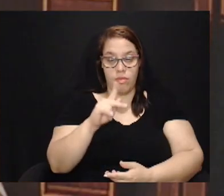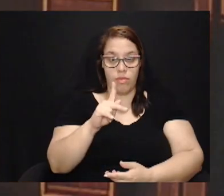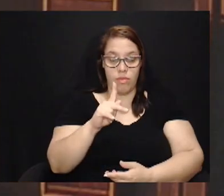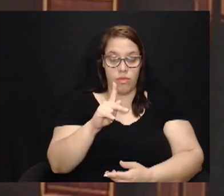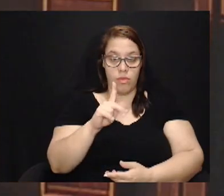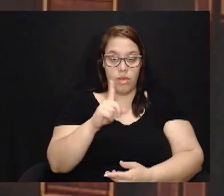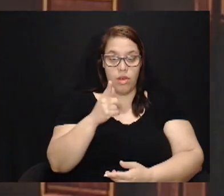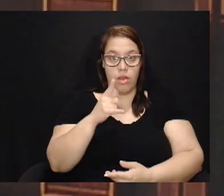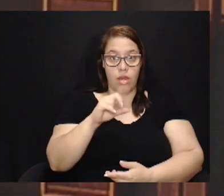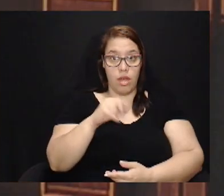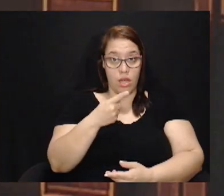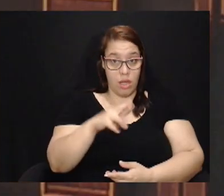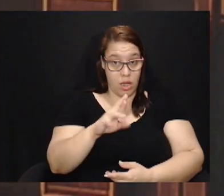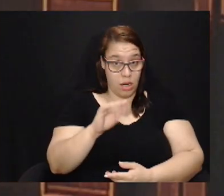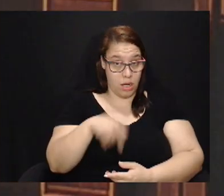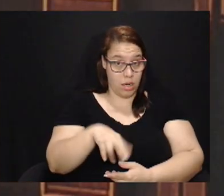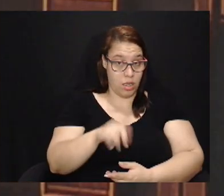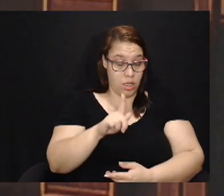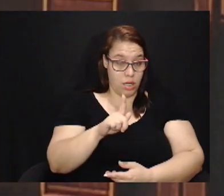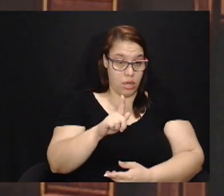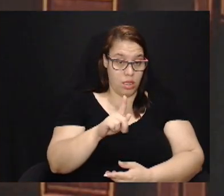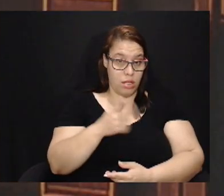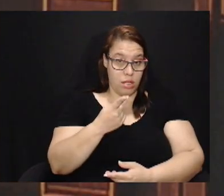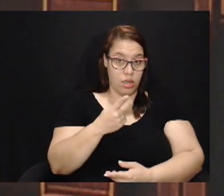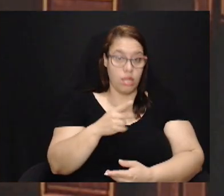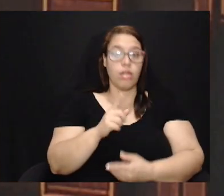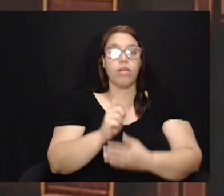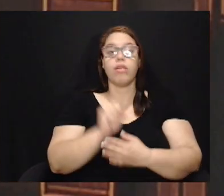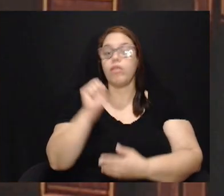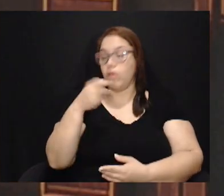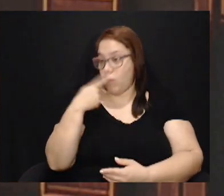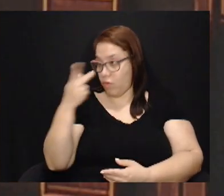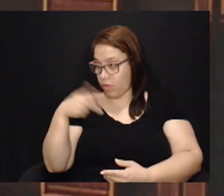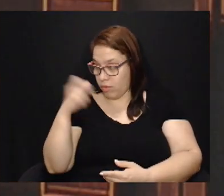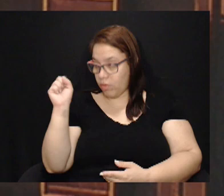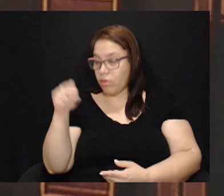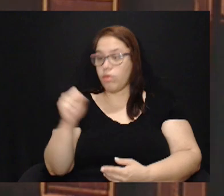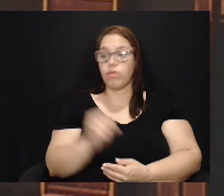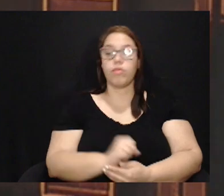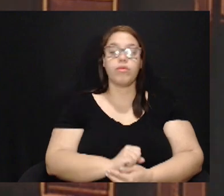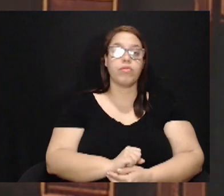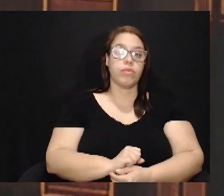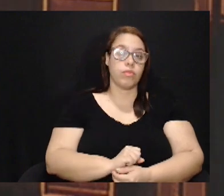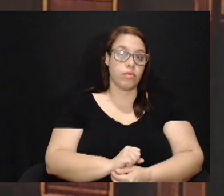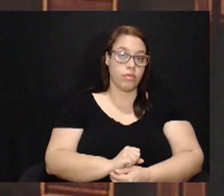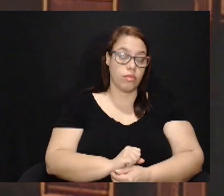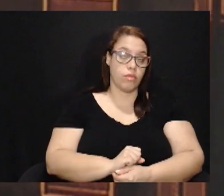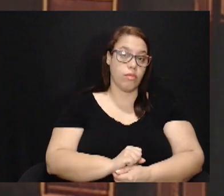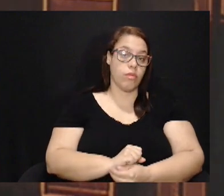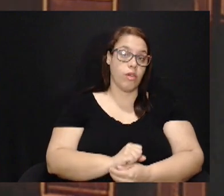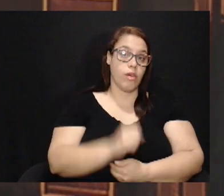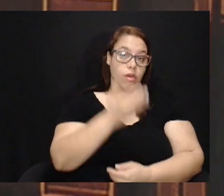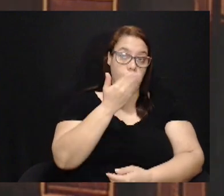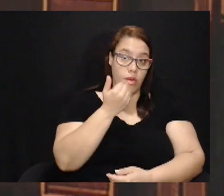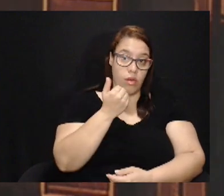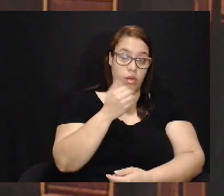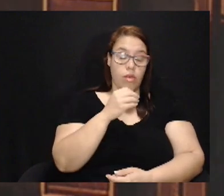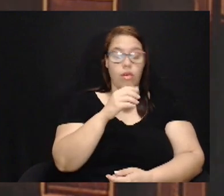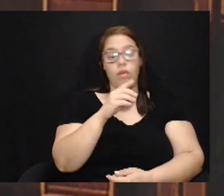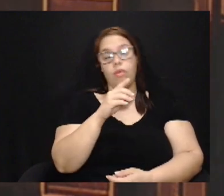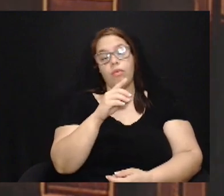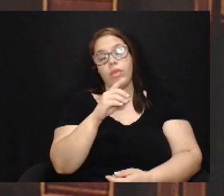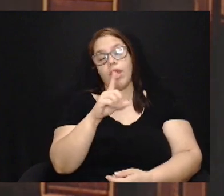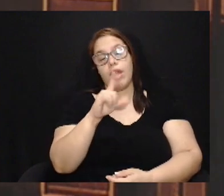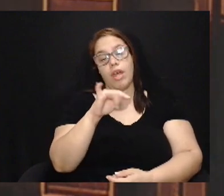saudável, inclusive eu participei de um programa aqui com você, a gente falou muito sobre isso. Né? Existem muitos alimentos light diet que são ultraprocessados. Sim.